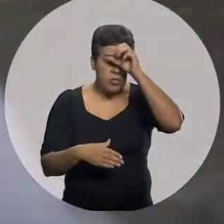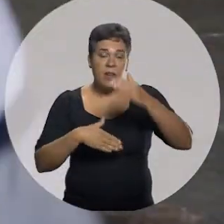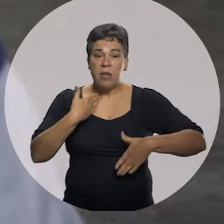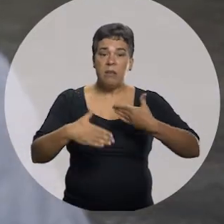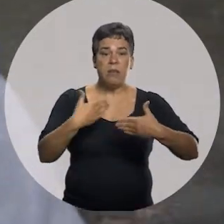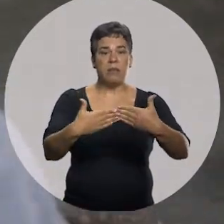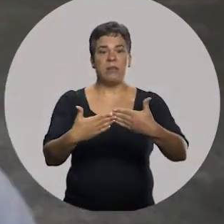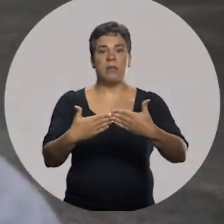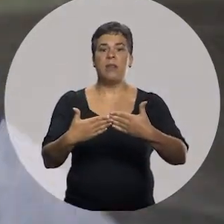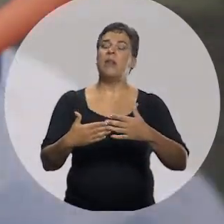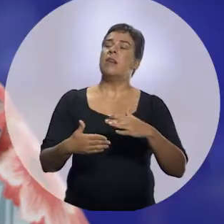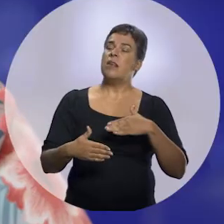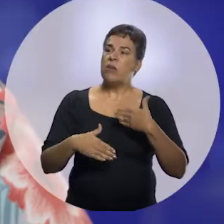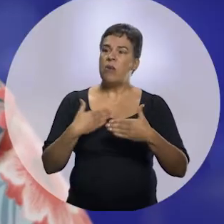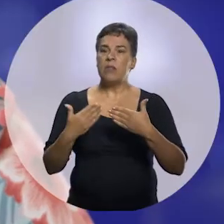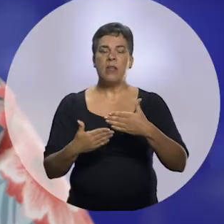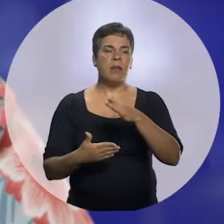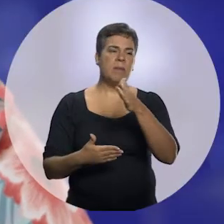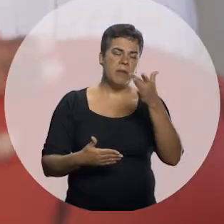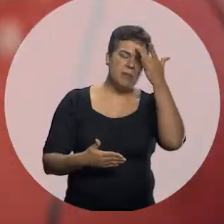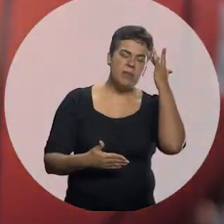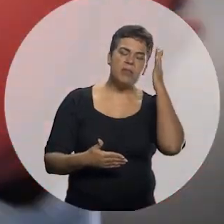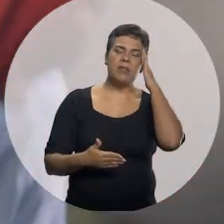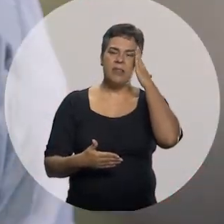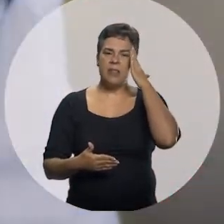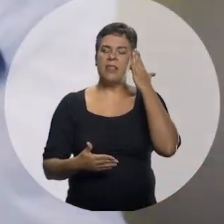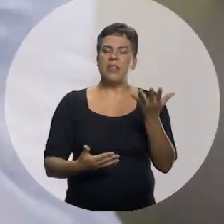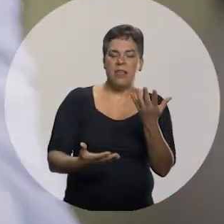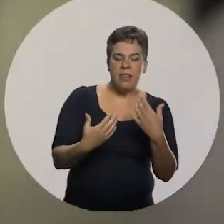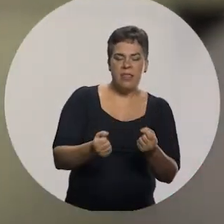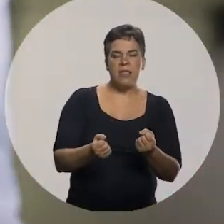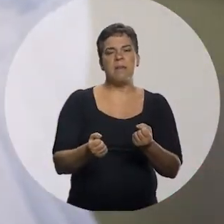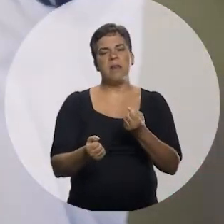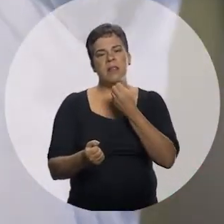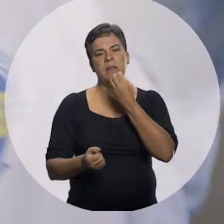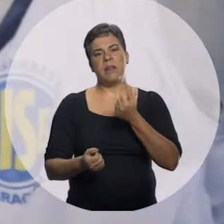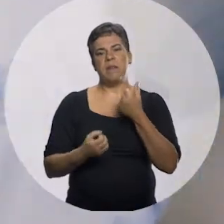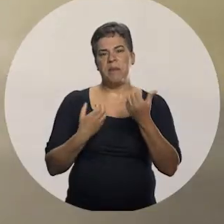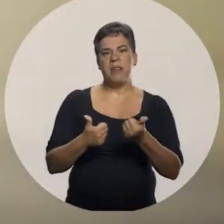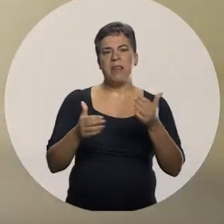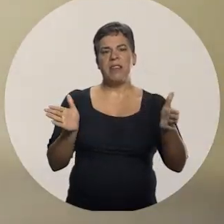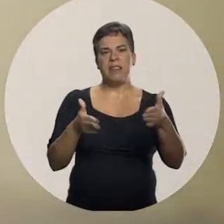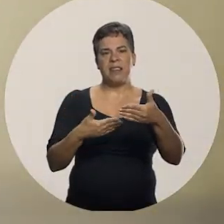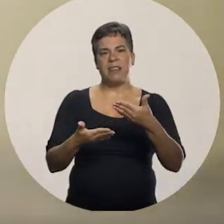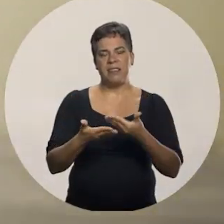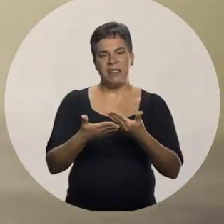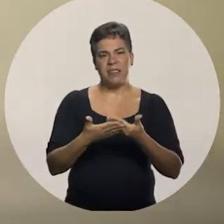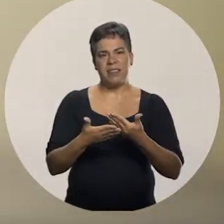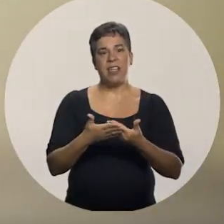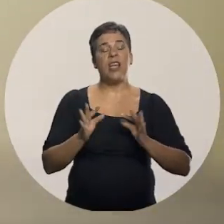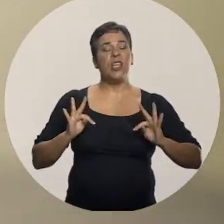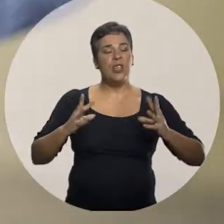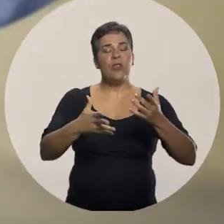a situação surge. Com o tempo, começaram a entender e recebê-lo bem na escola.